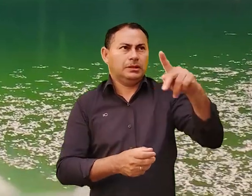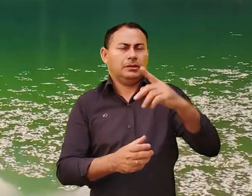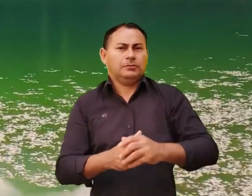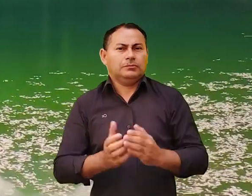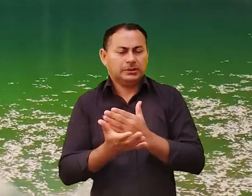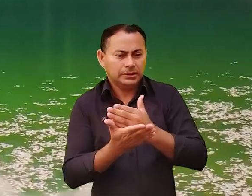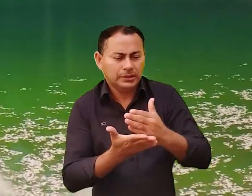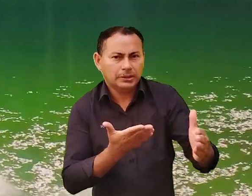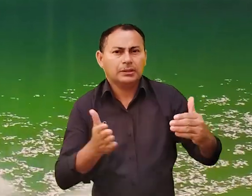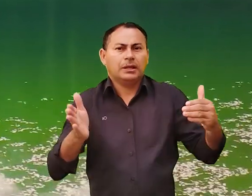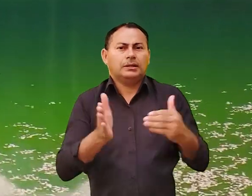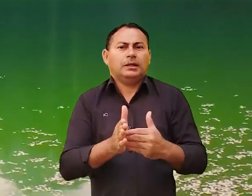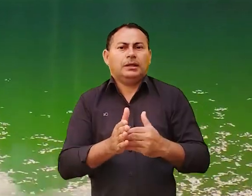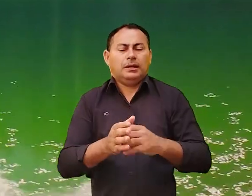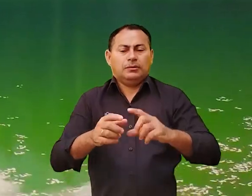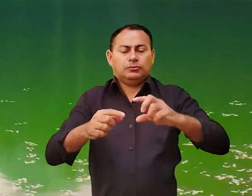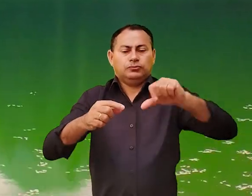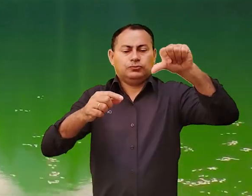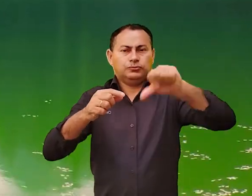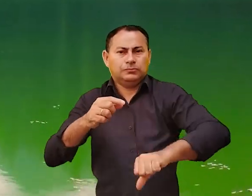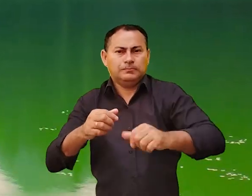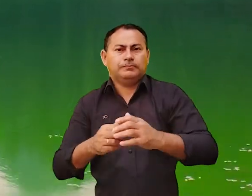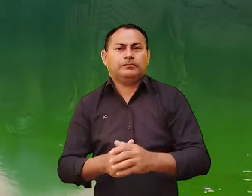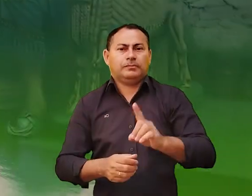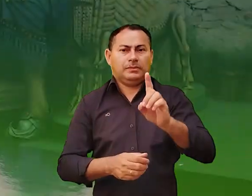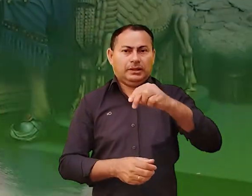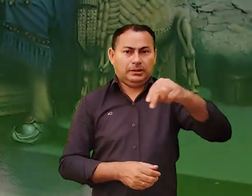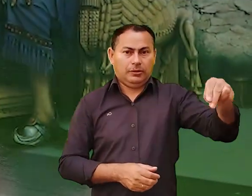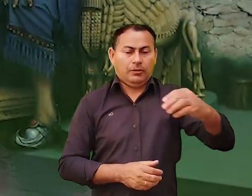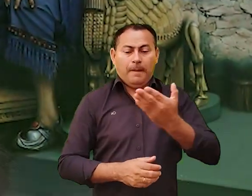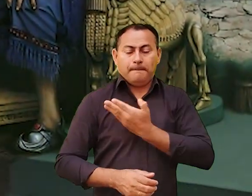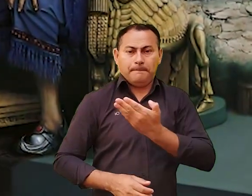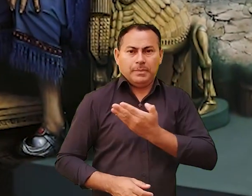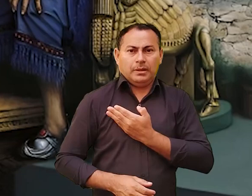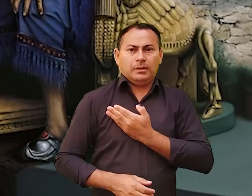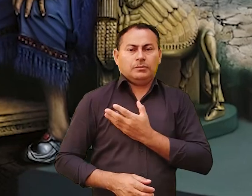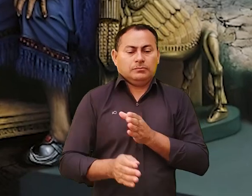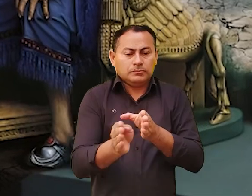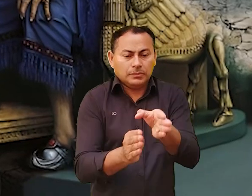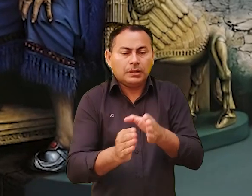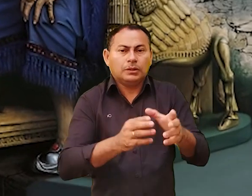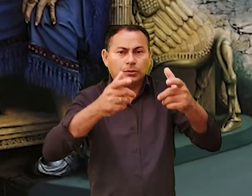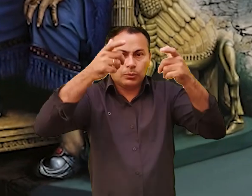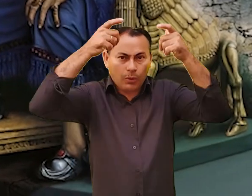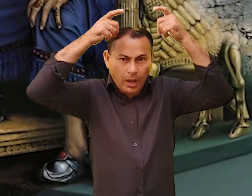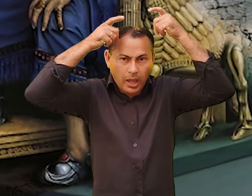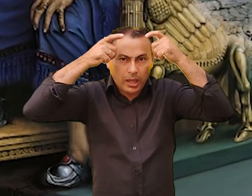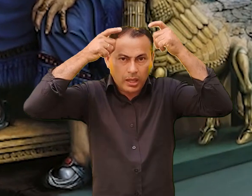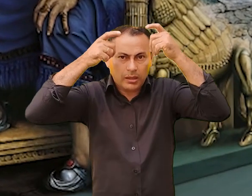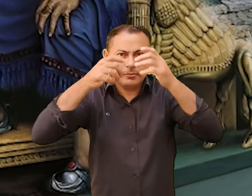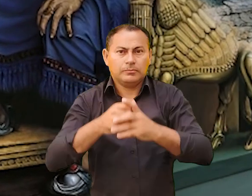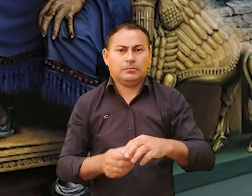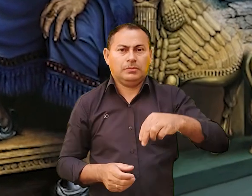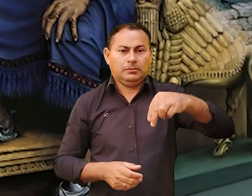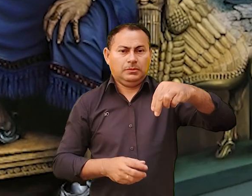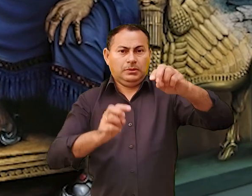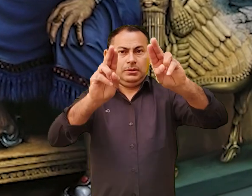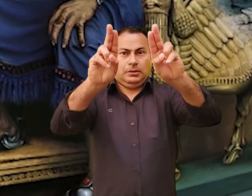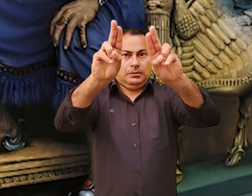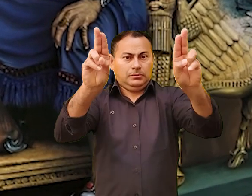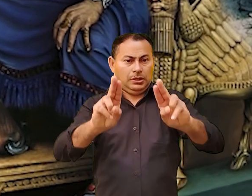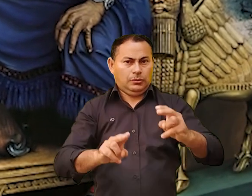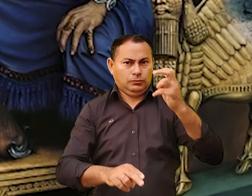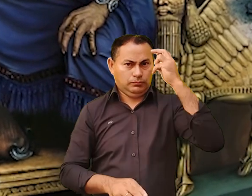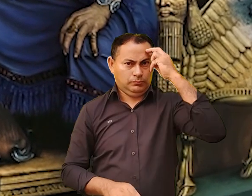seu surgimento até sua queda. Daniel era amigo e conselheiro do rei. Nabucodonosor era